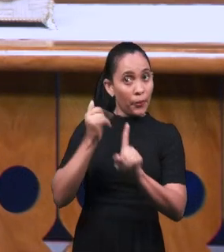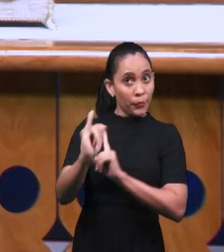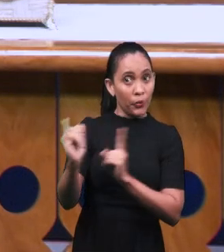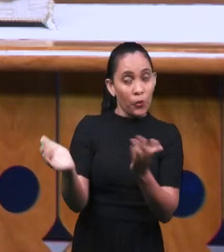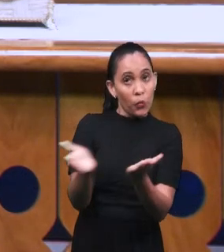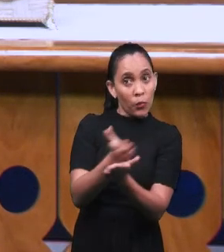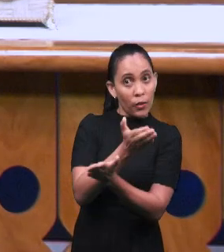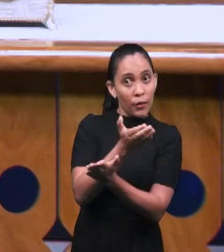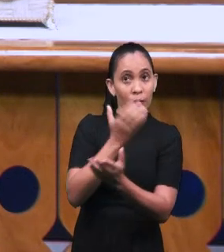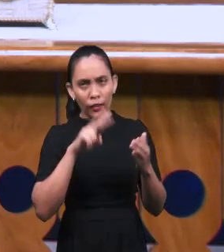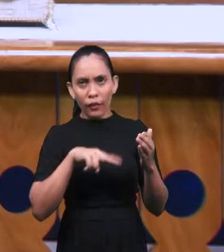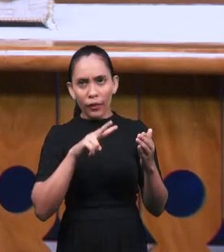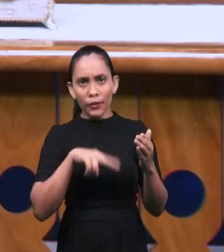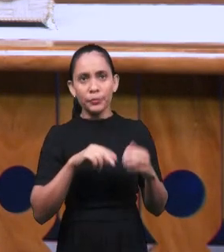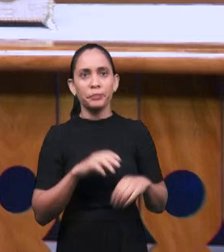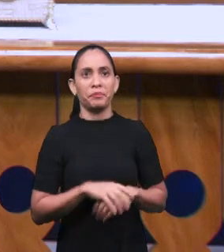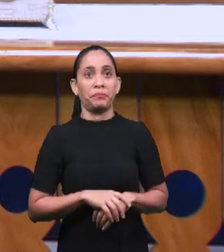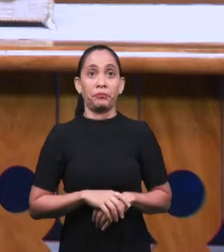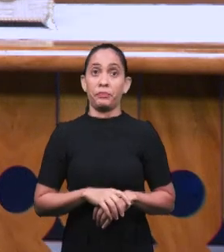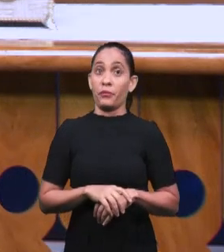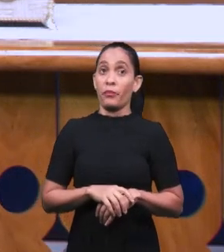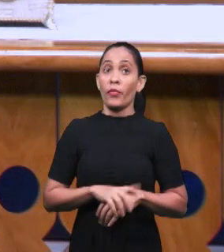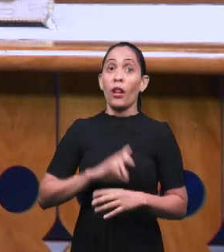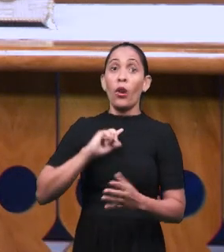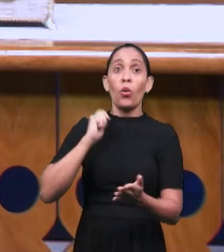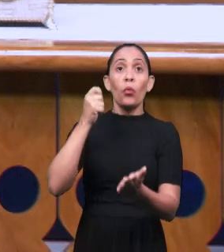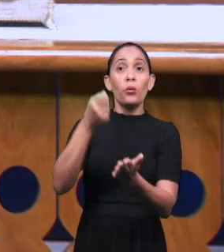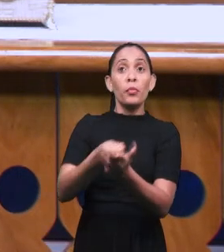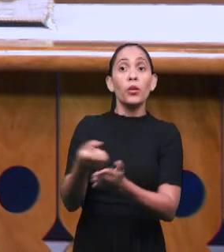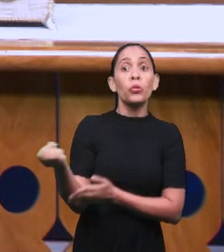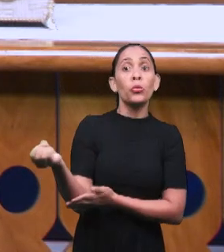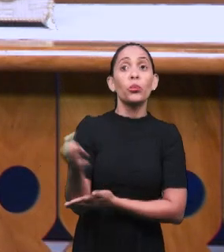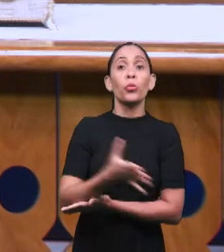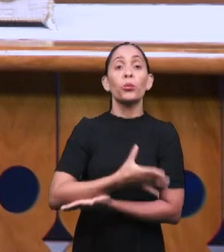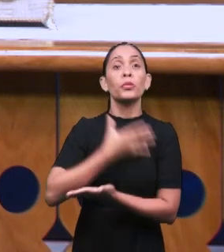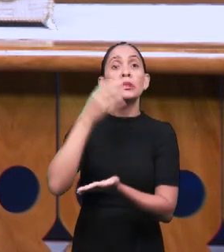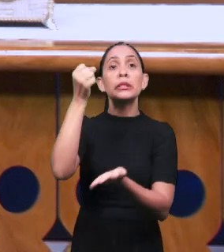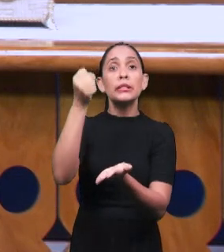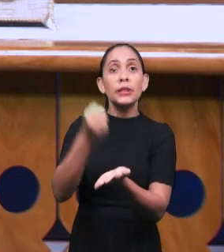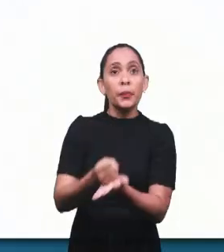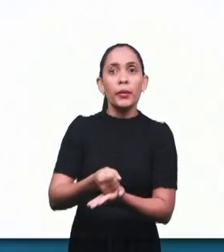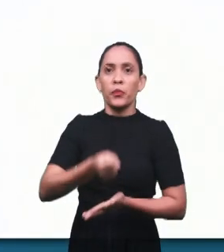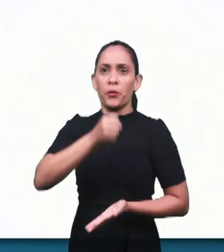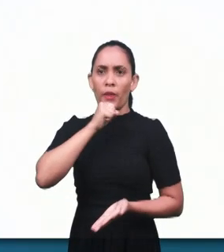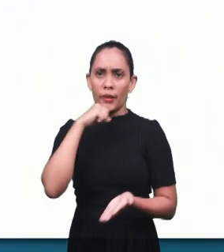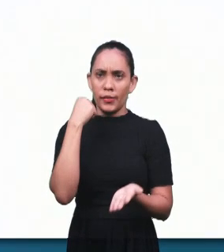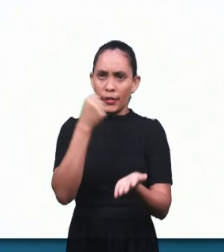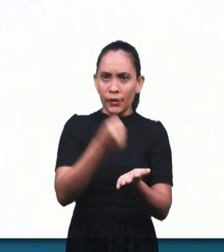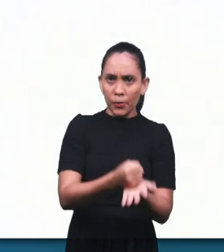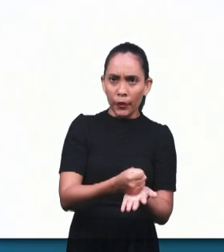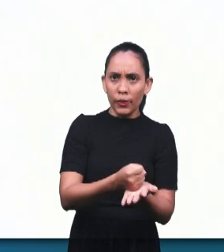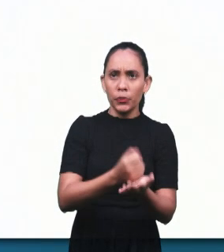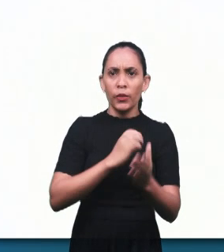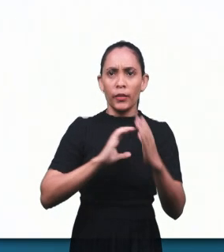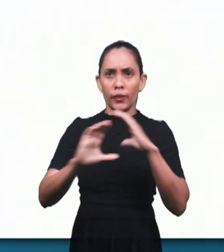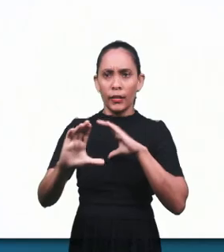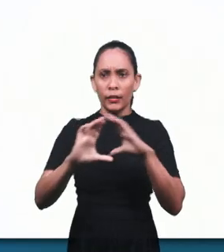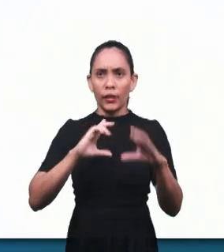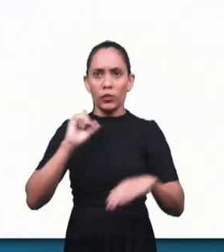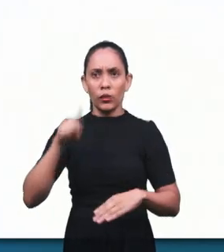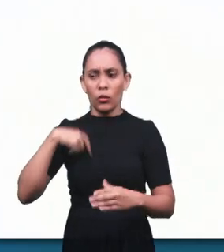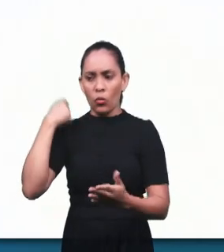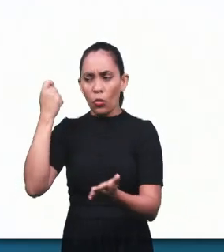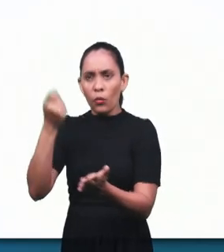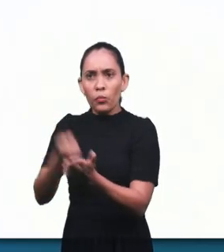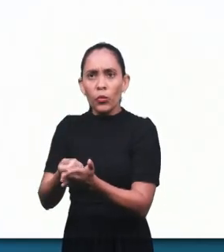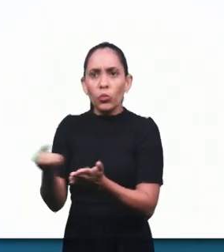Cantares, confirmados no Novo Testamento. Então, Velho Testamento, Cantares. A confirmação está em todo o